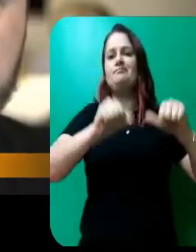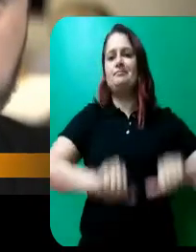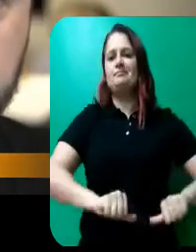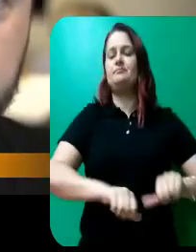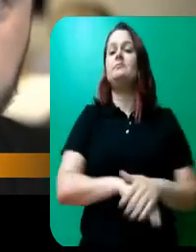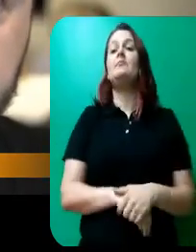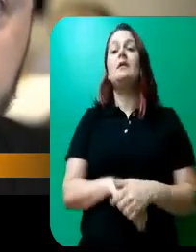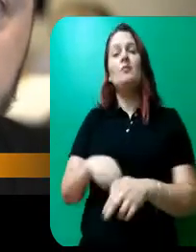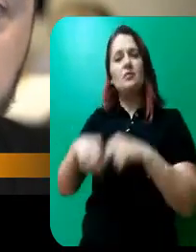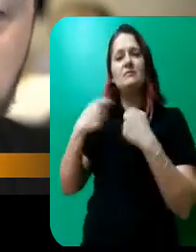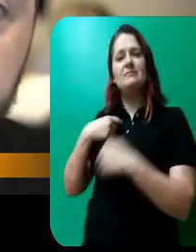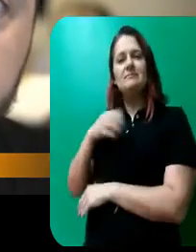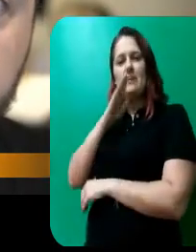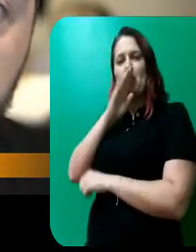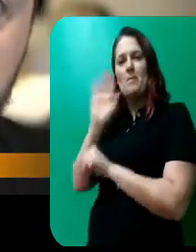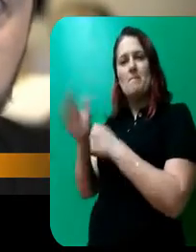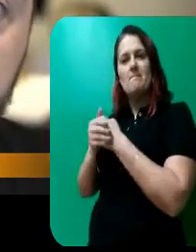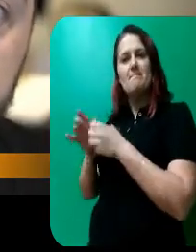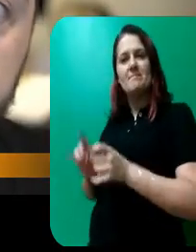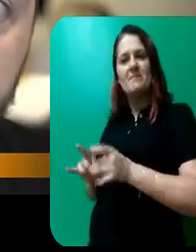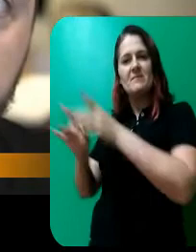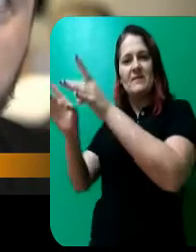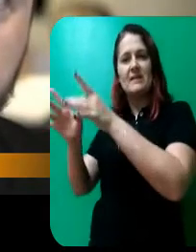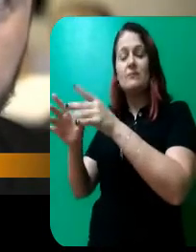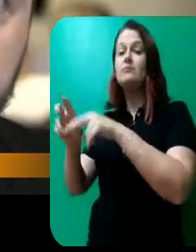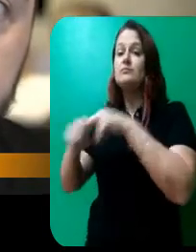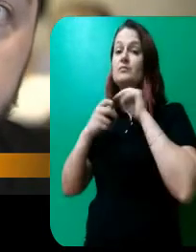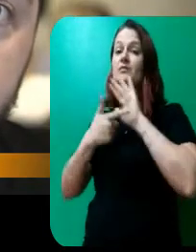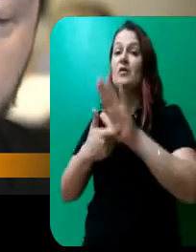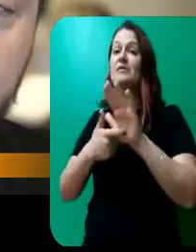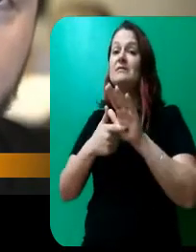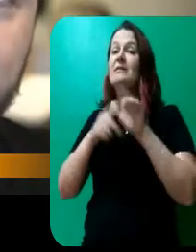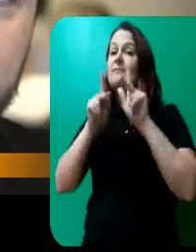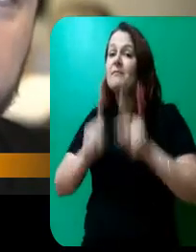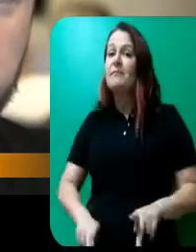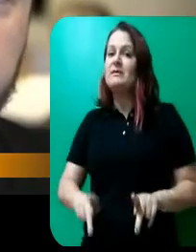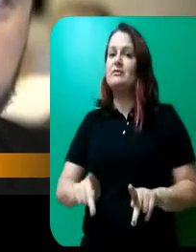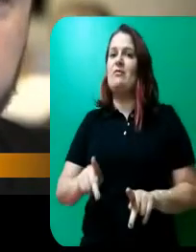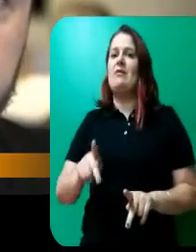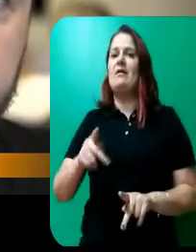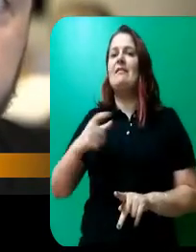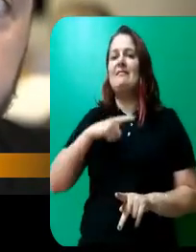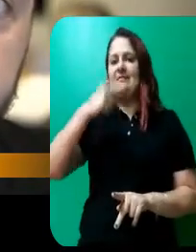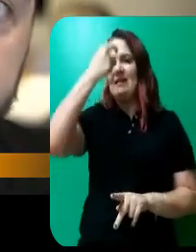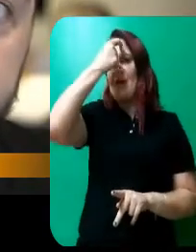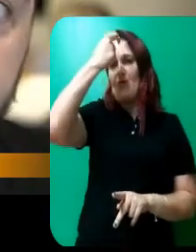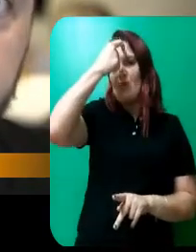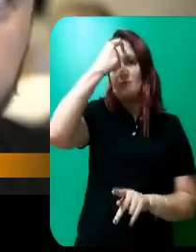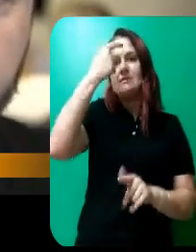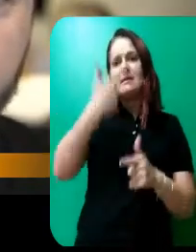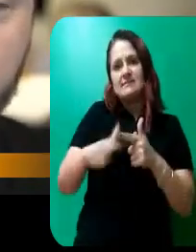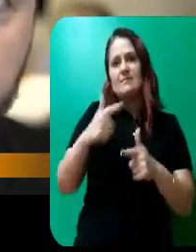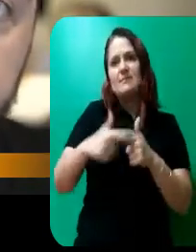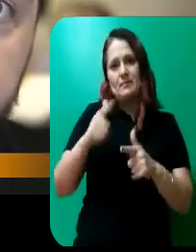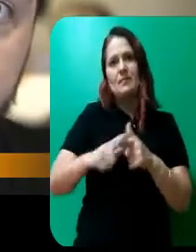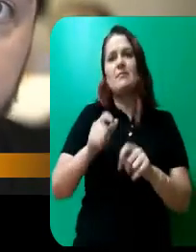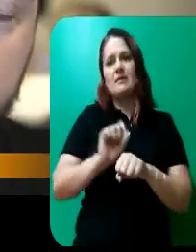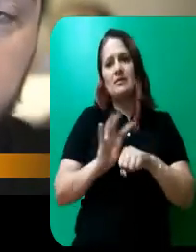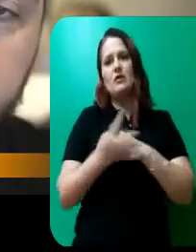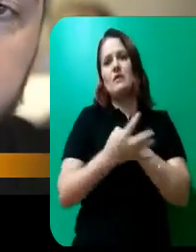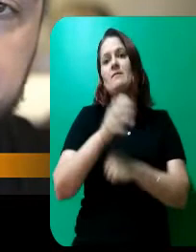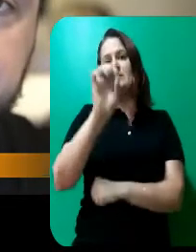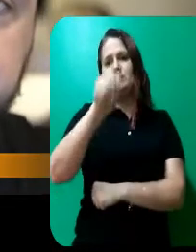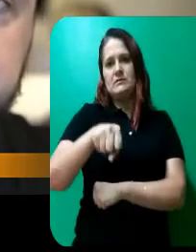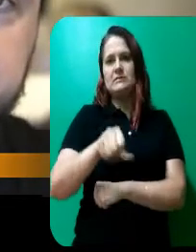ações. Só para mostrar para vocês que as pessoas estão conscientes do que está acontecendo e estão trabalhando em cima desse tipo de previsão, como que a gente vai ver daqui